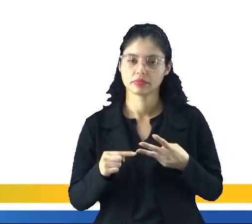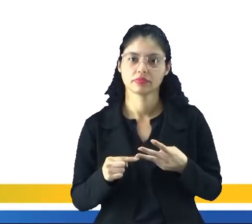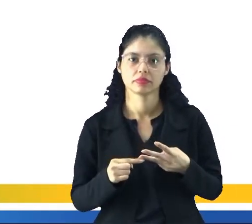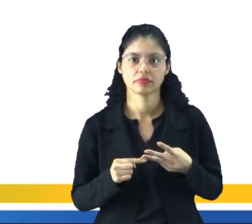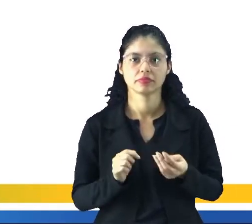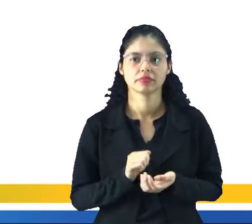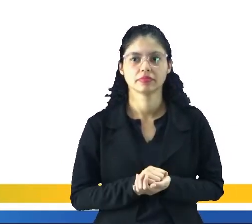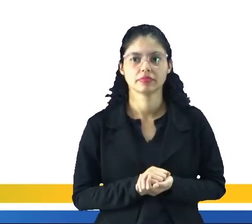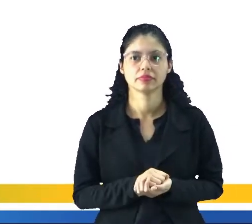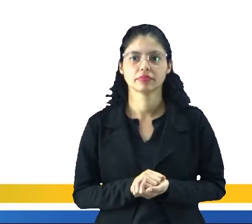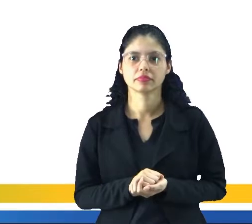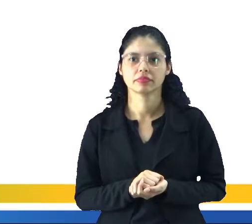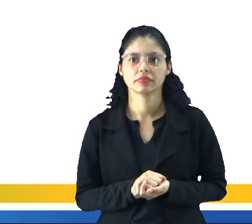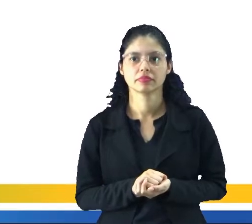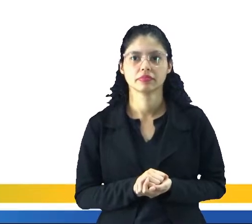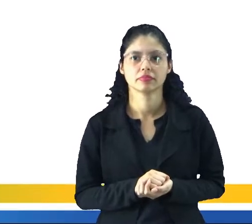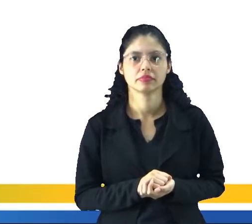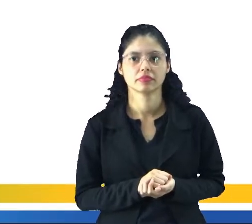aí